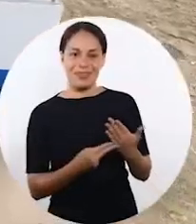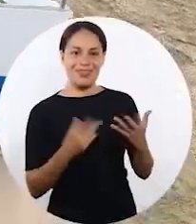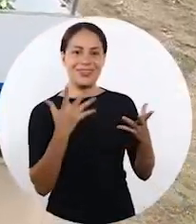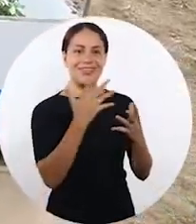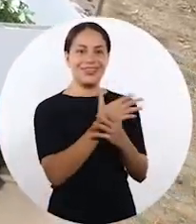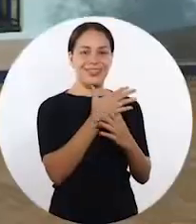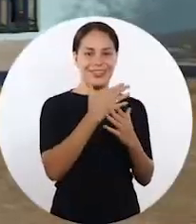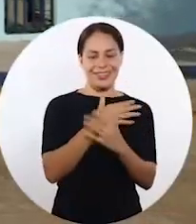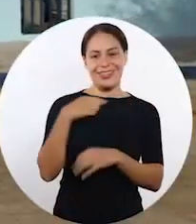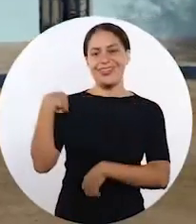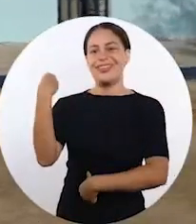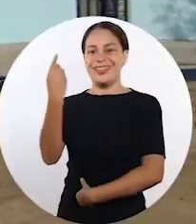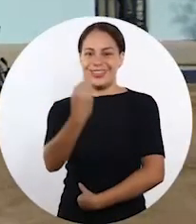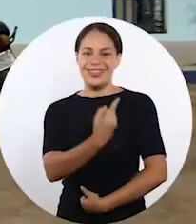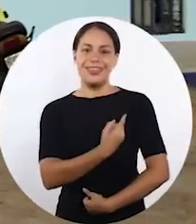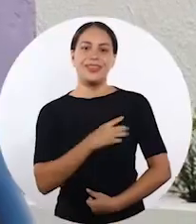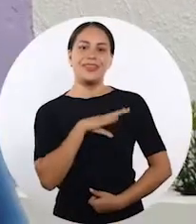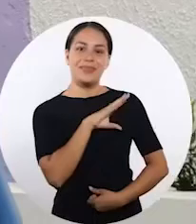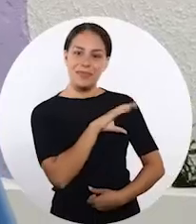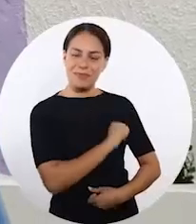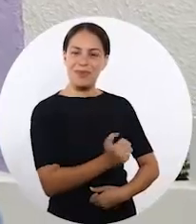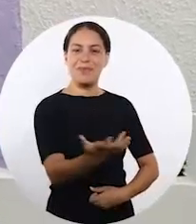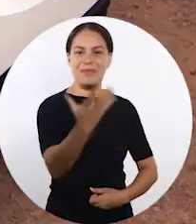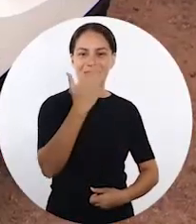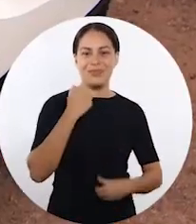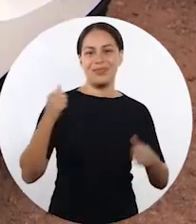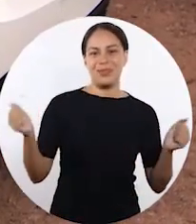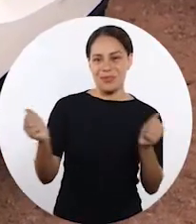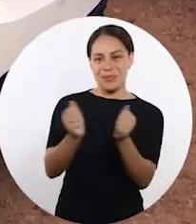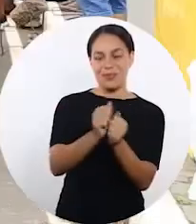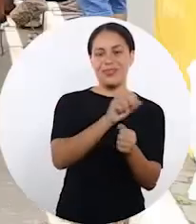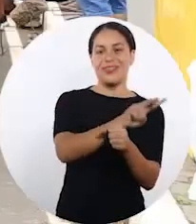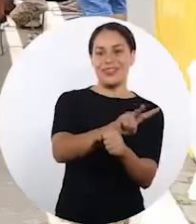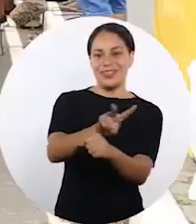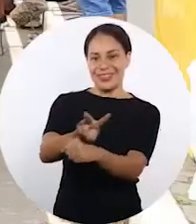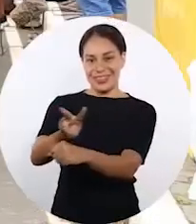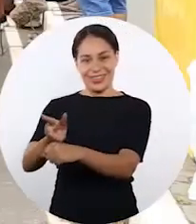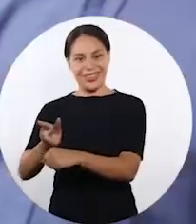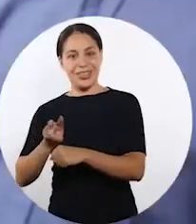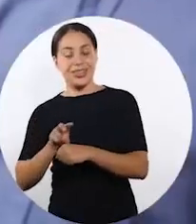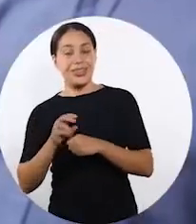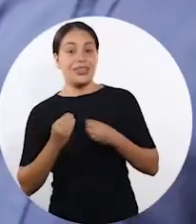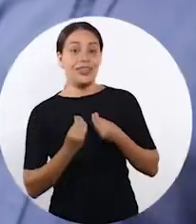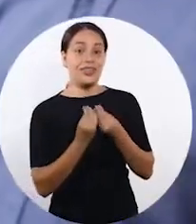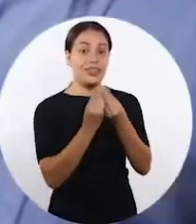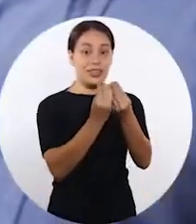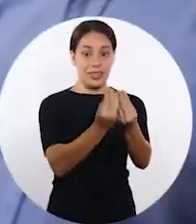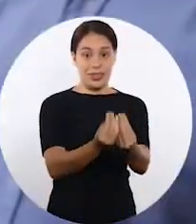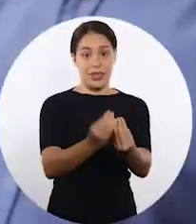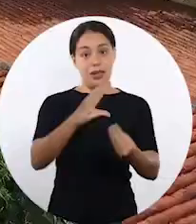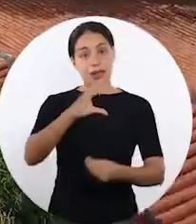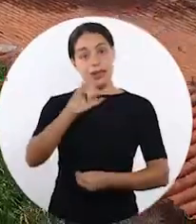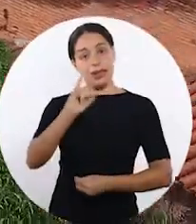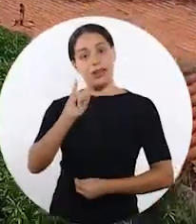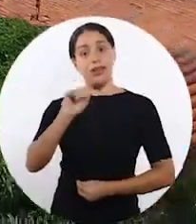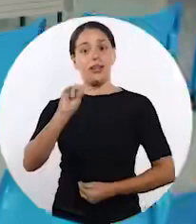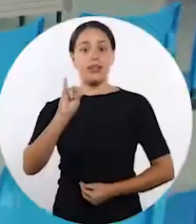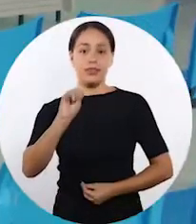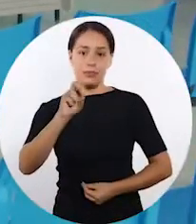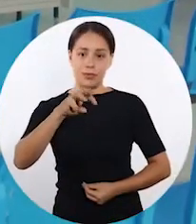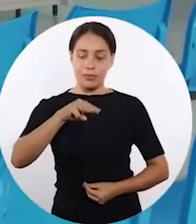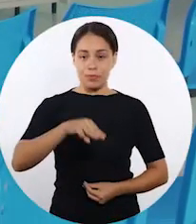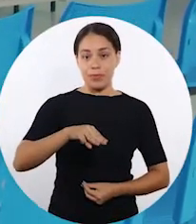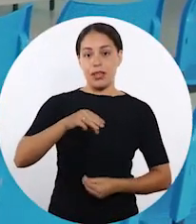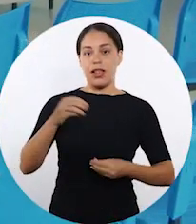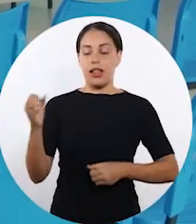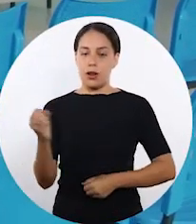Timon, a cidade que a gente ama, vamos juntos cuidar de Timon. Foi entregue para a cidade o CAISME, a